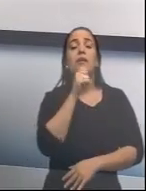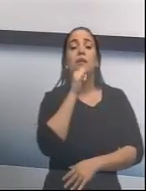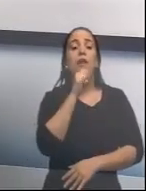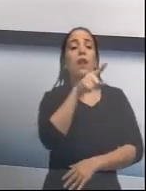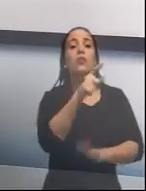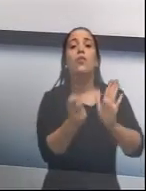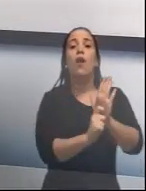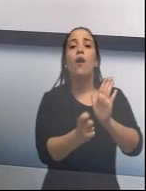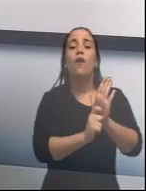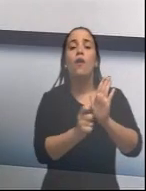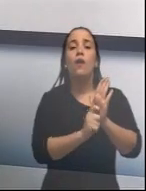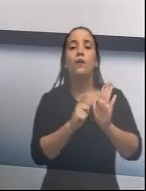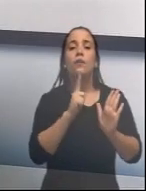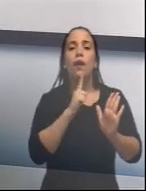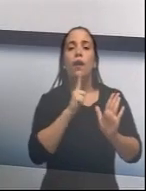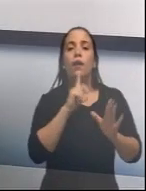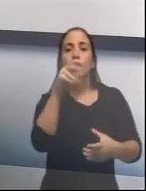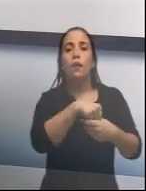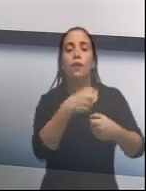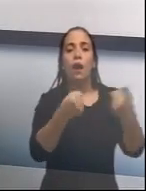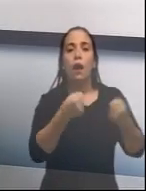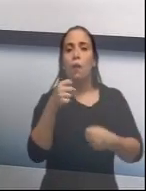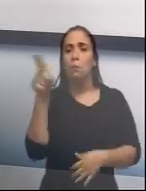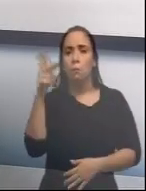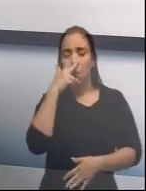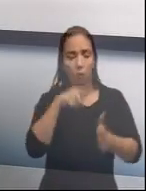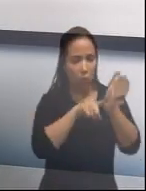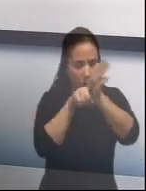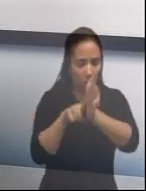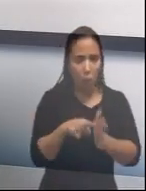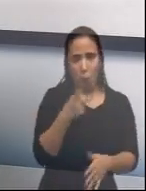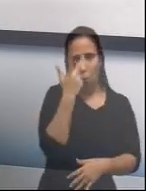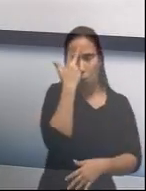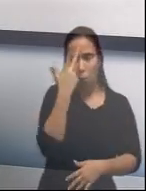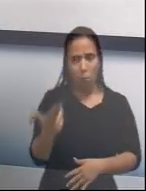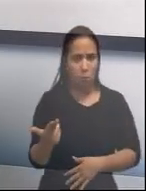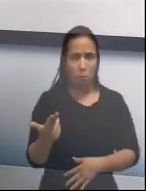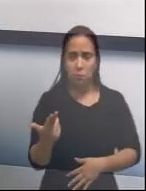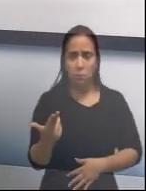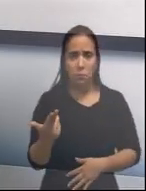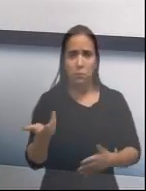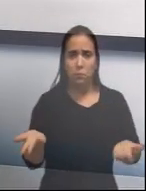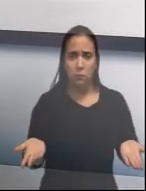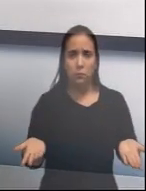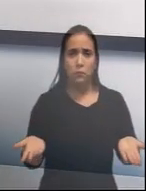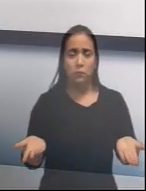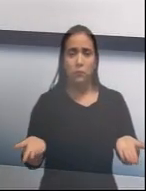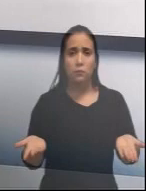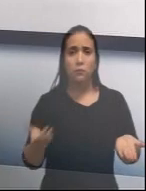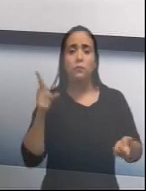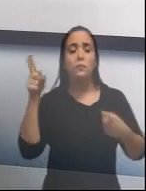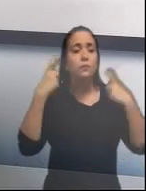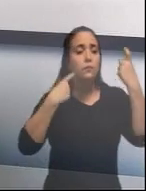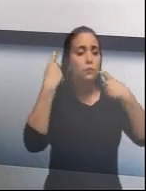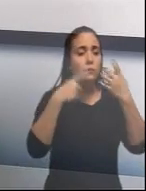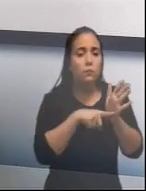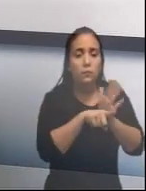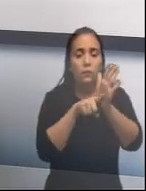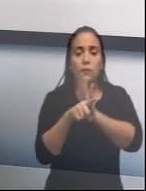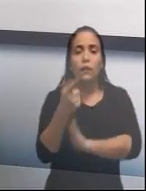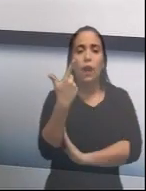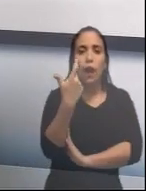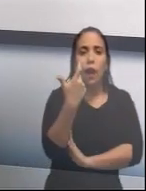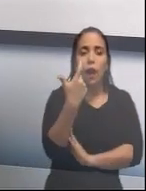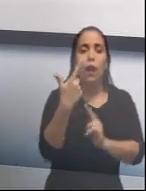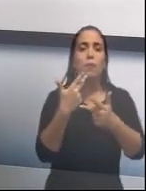ração. Tinha passado sem nenhum problema. Quer dizer, em nenhum instante ele fez a busca de arma. Se o rapaz